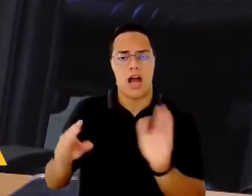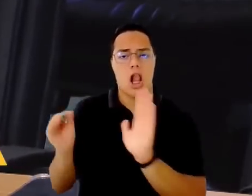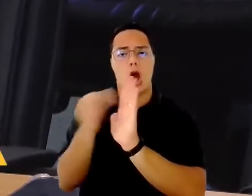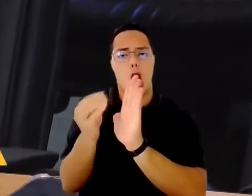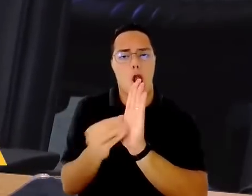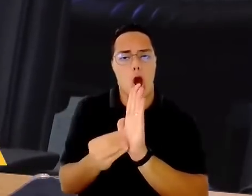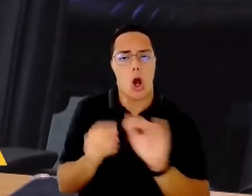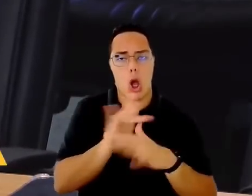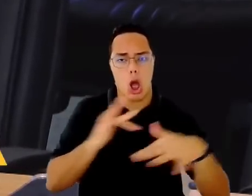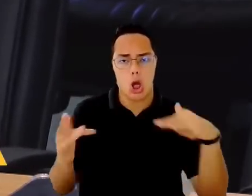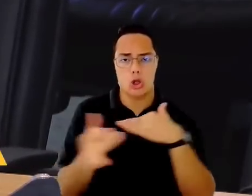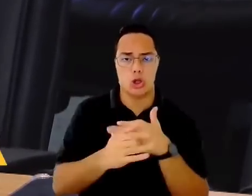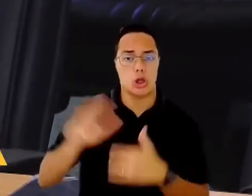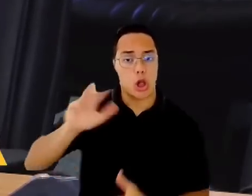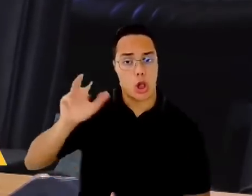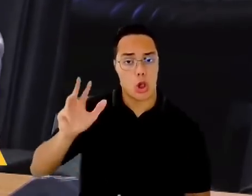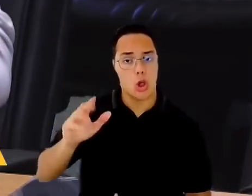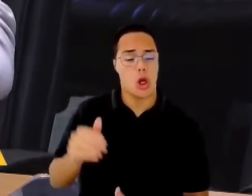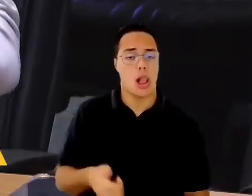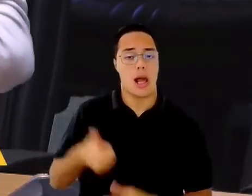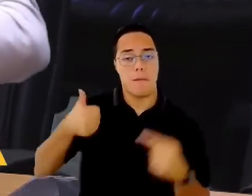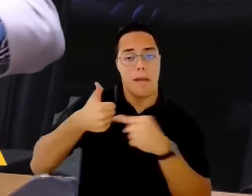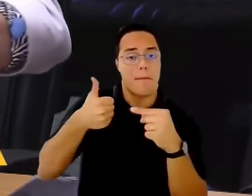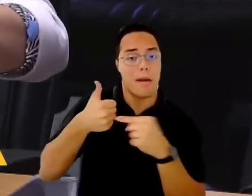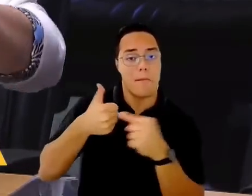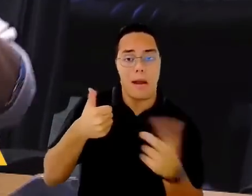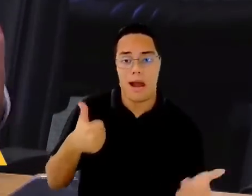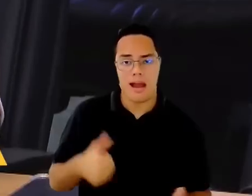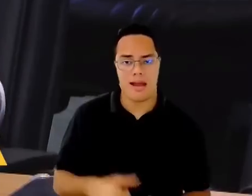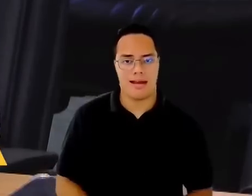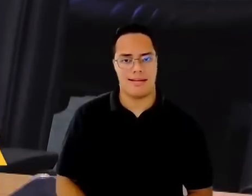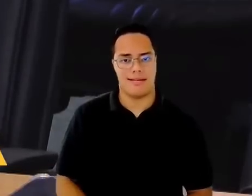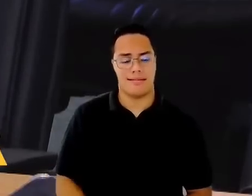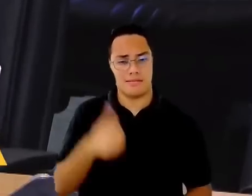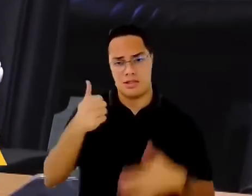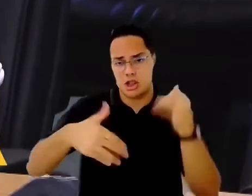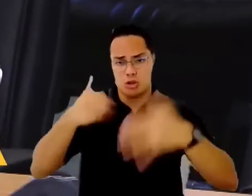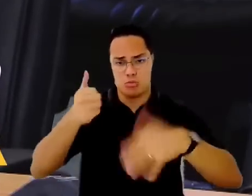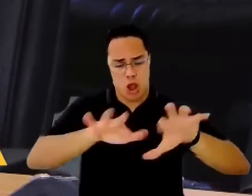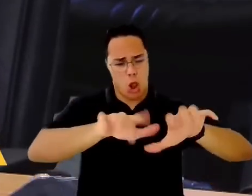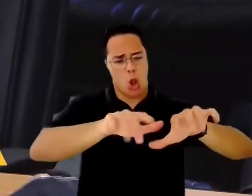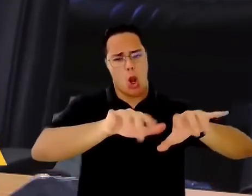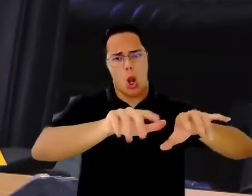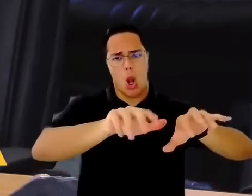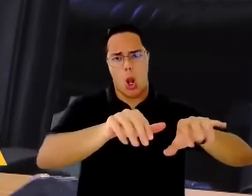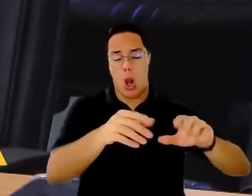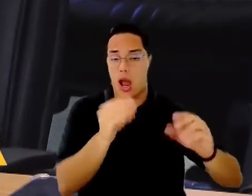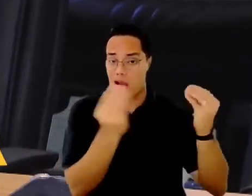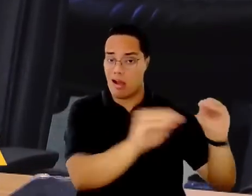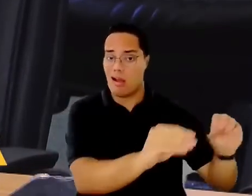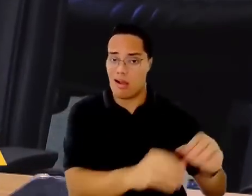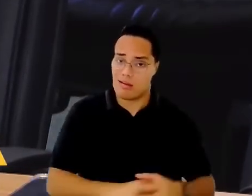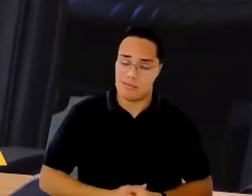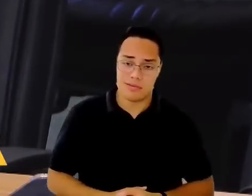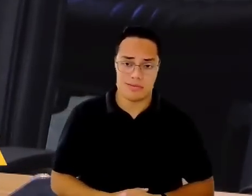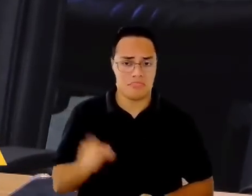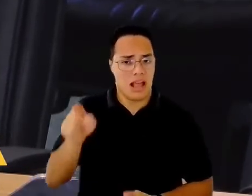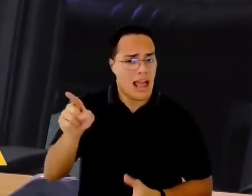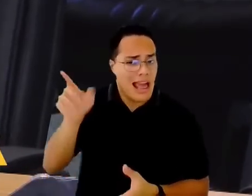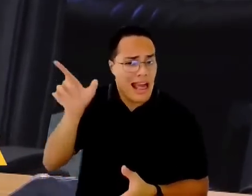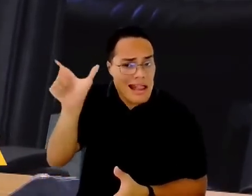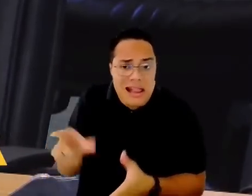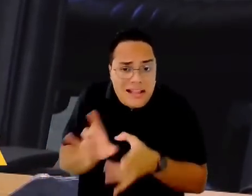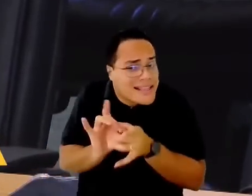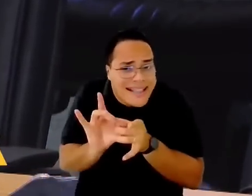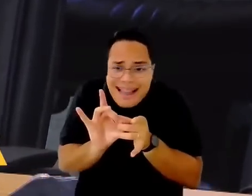fez comentário e que ele tem toda a liberdade para fazer eu quero deixar isso claro a liberdade dele